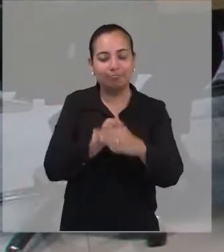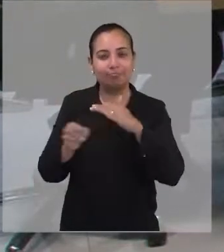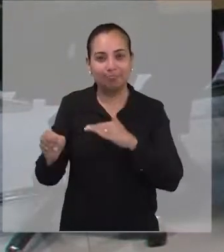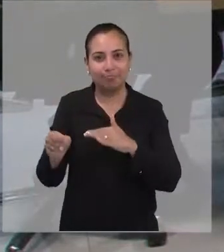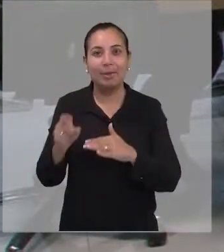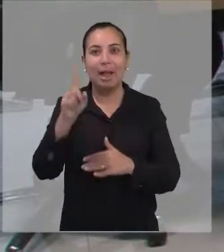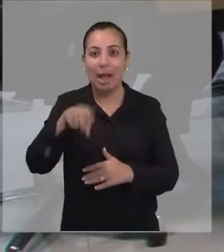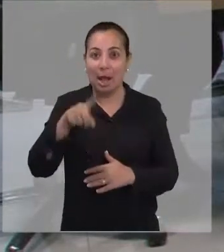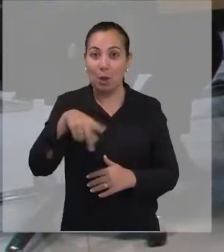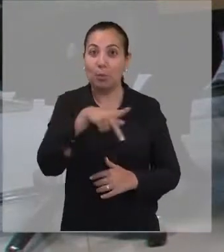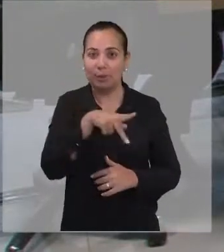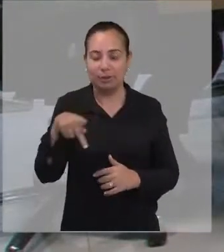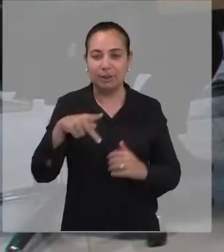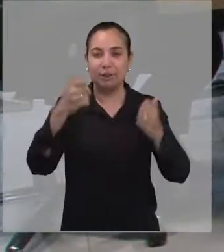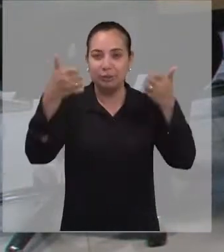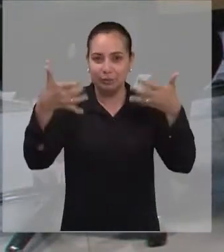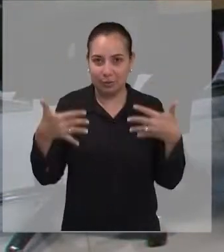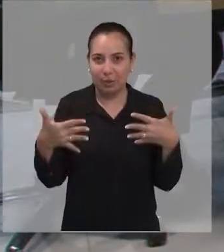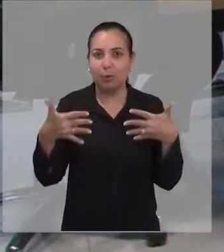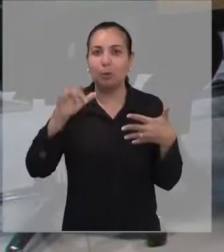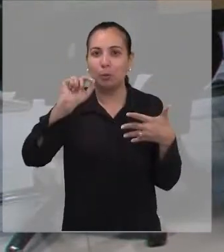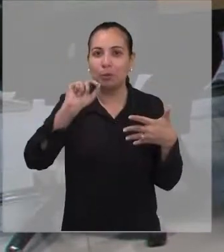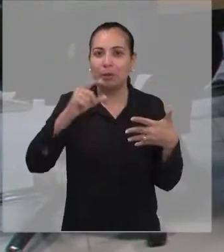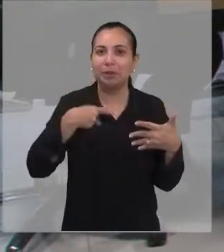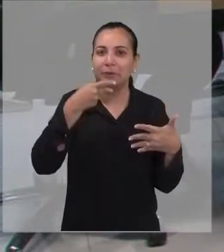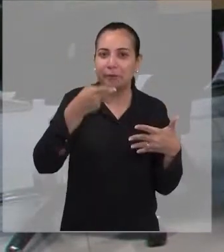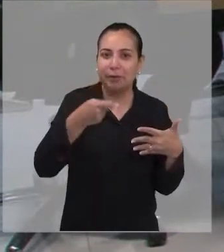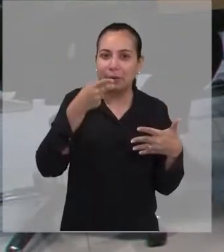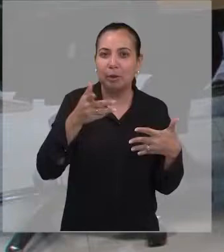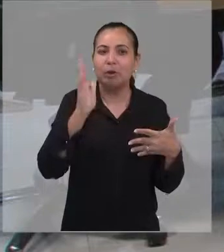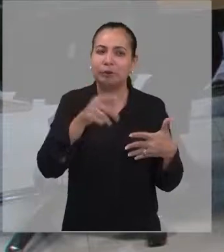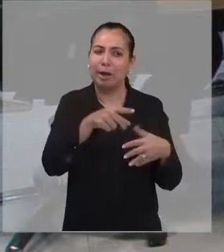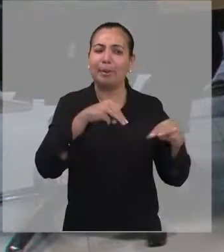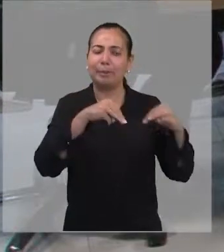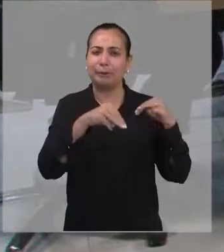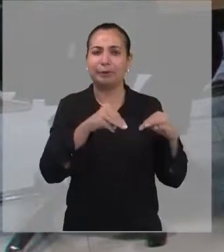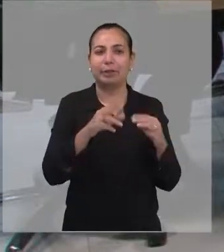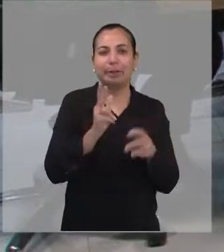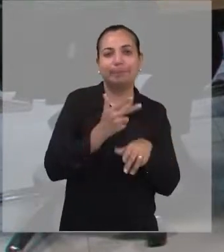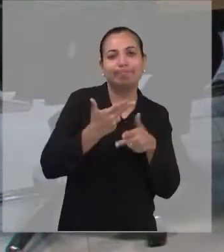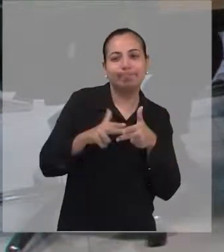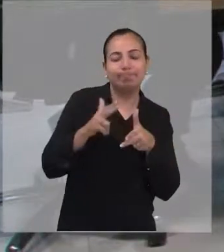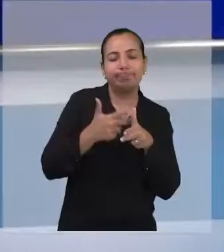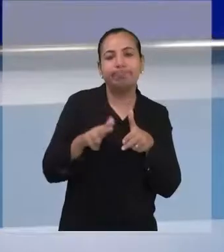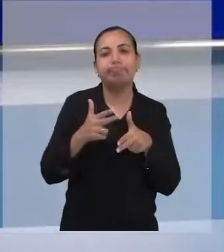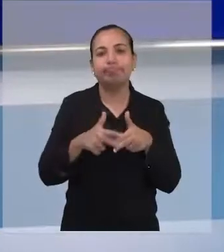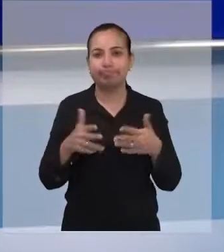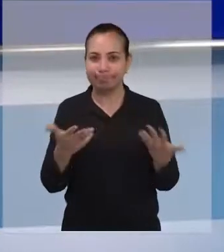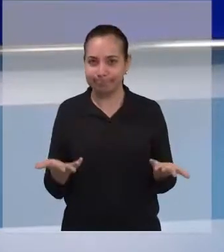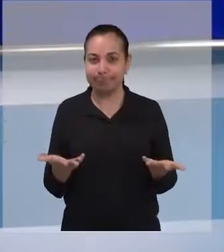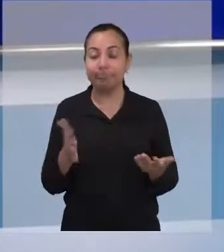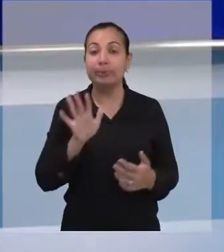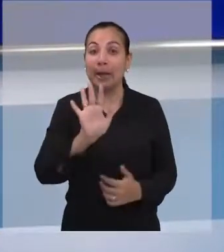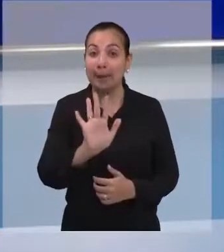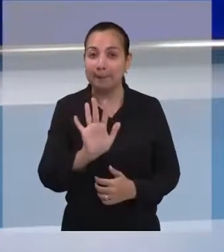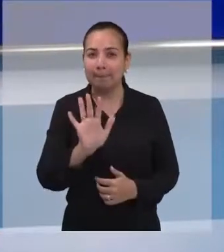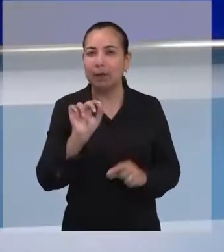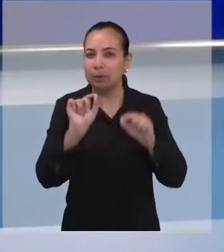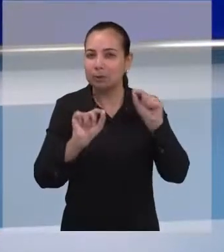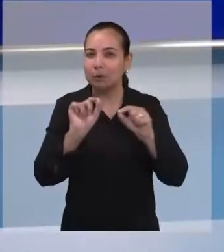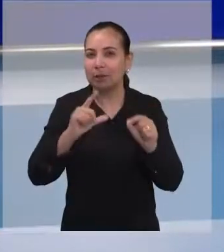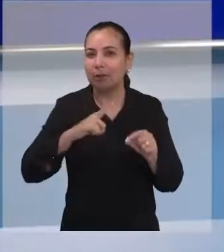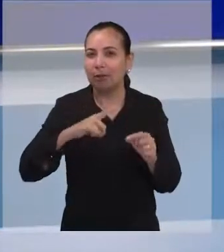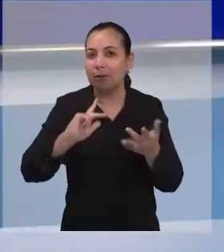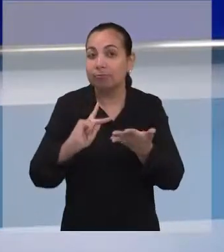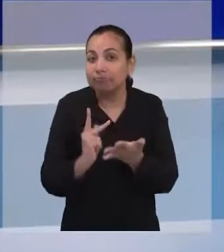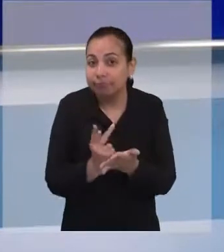presidente reiteradas outras vezes, que embora o ministro tenha disfarçado aqui e ali e tal. Me parece que a primeira consequência